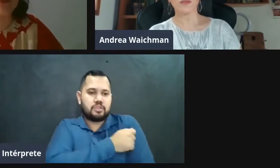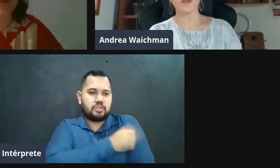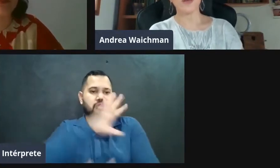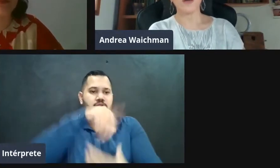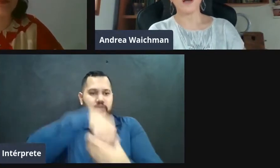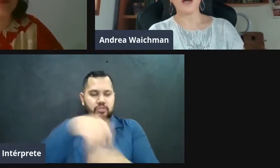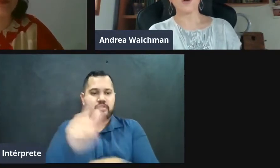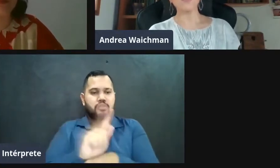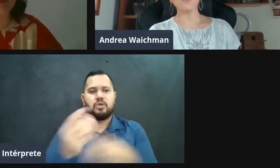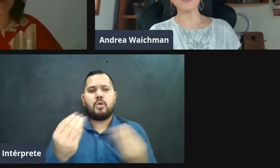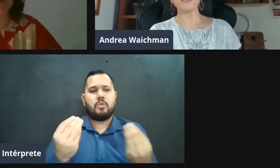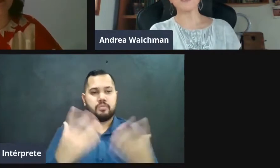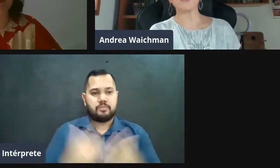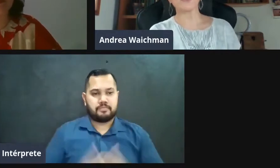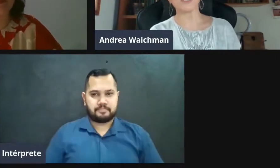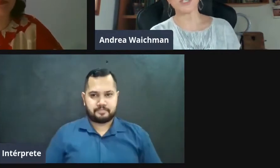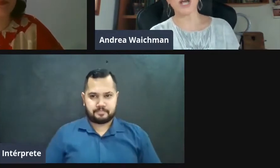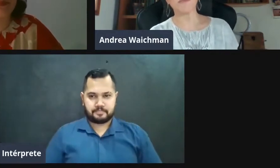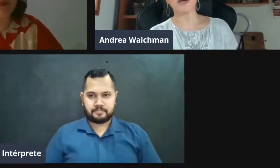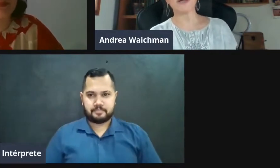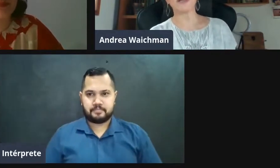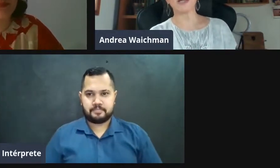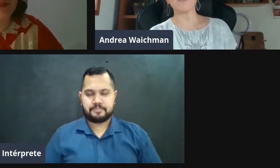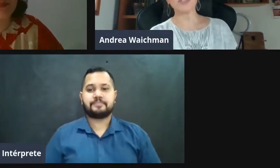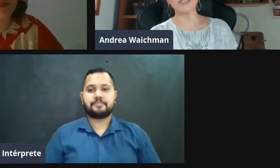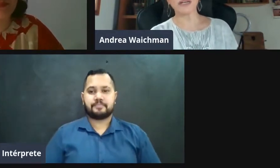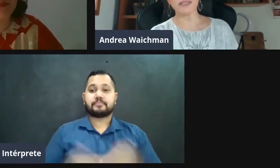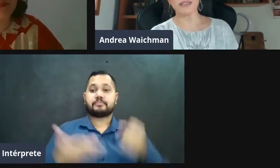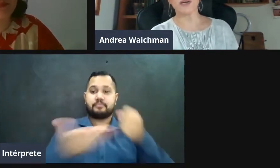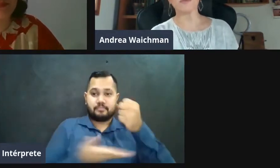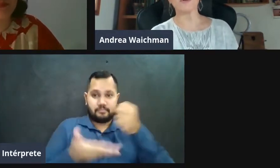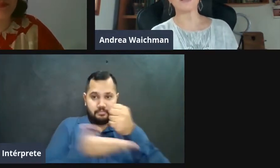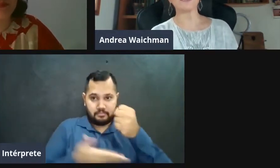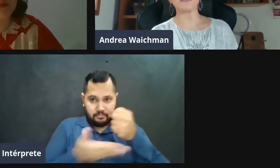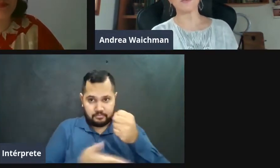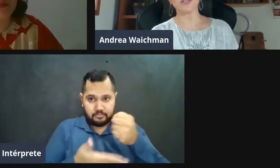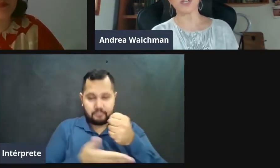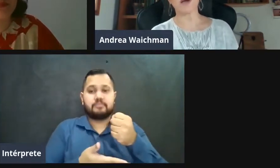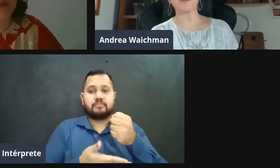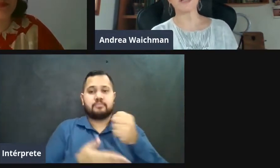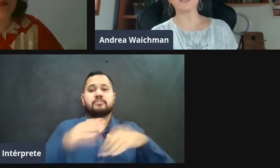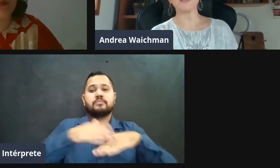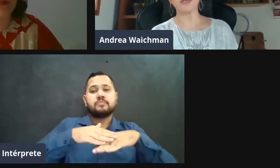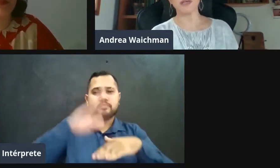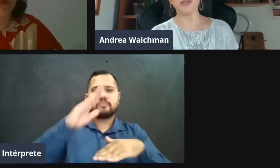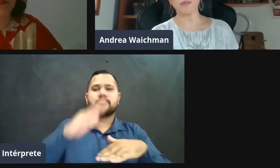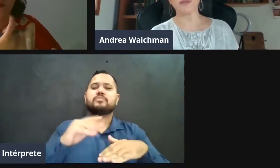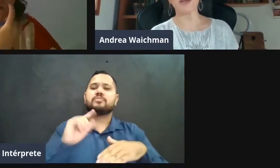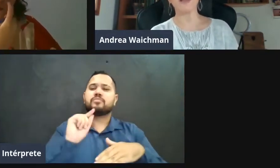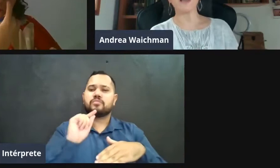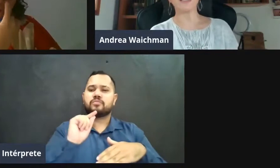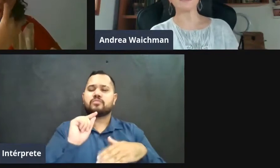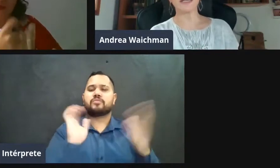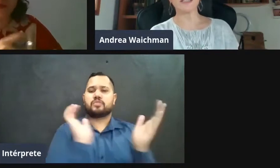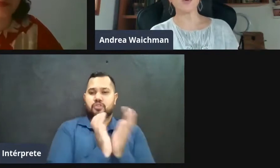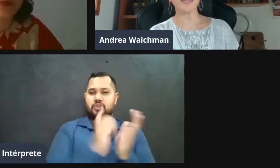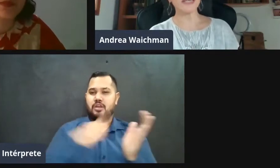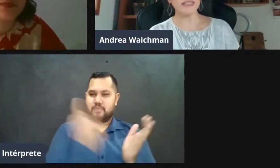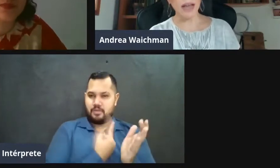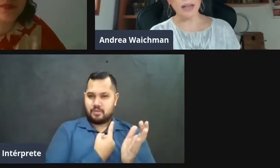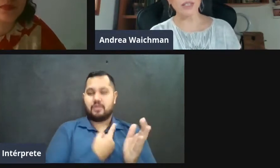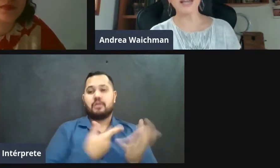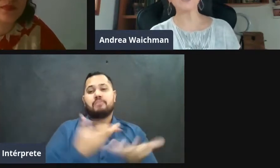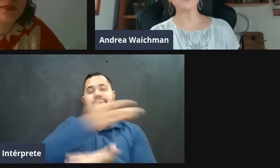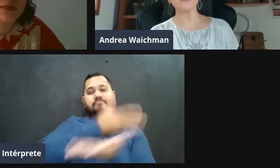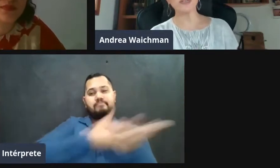meio. Um dos princípios da nossa chapa é a forte integração de selo na chapa, né, que prevê a integração,